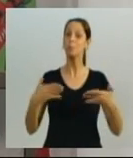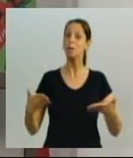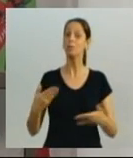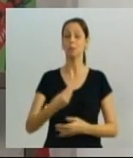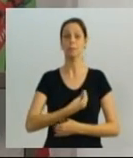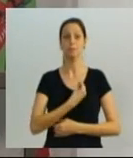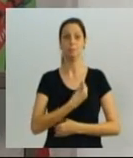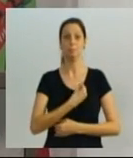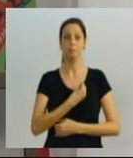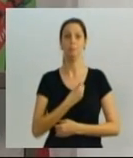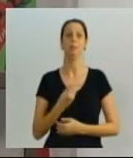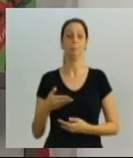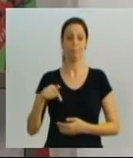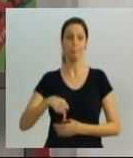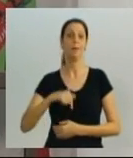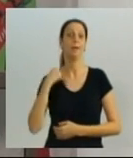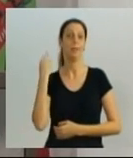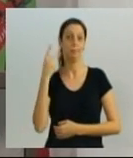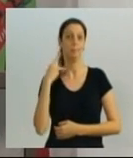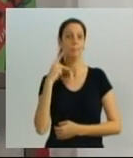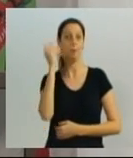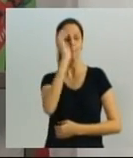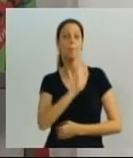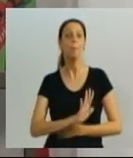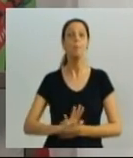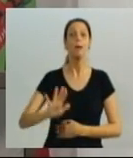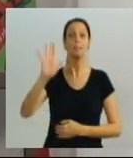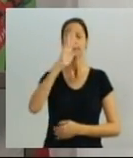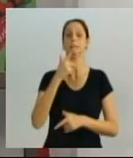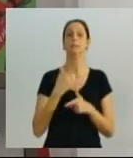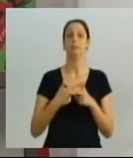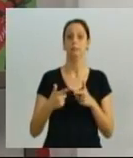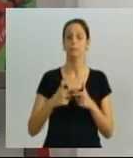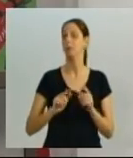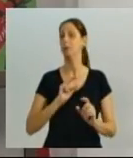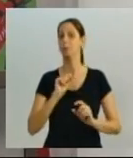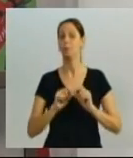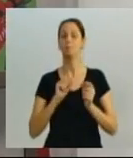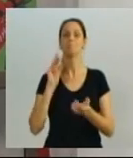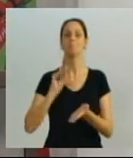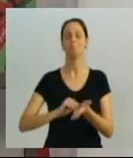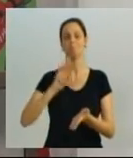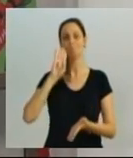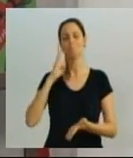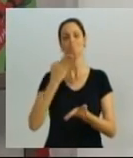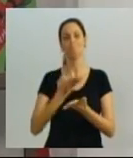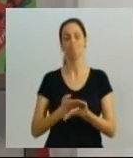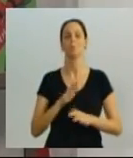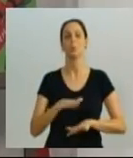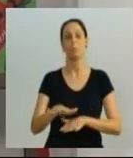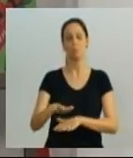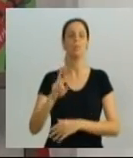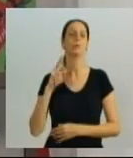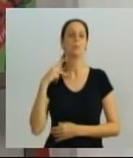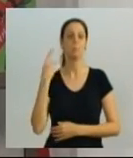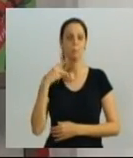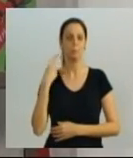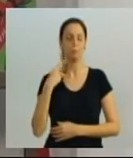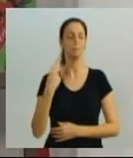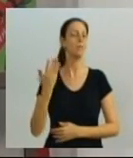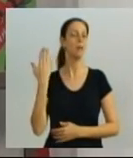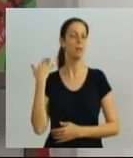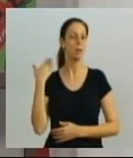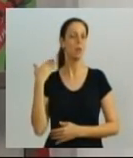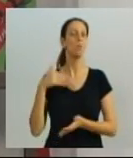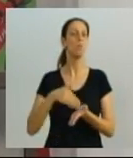situação ímpar na política brasileira. Há um descrédito total no movimento político. Na última eleição,